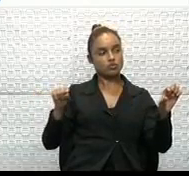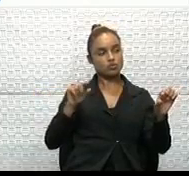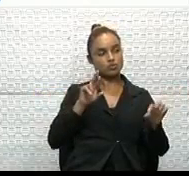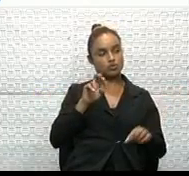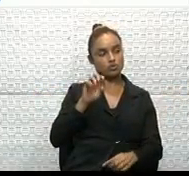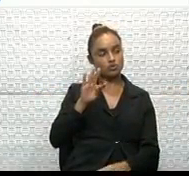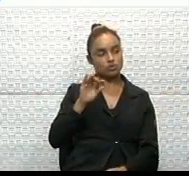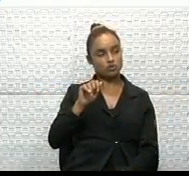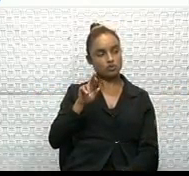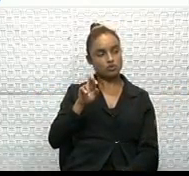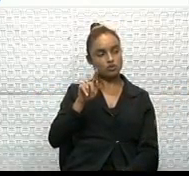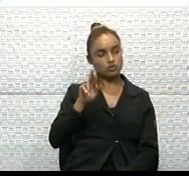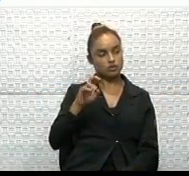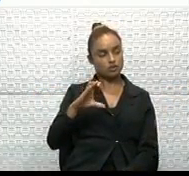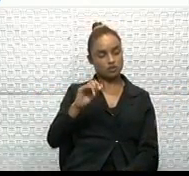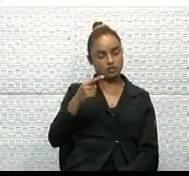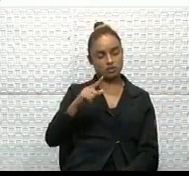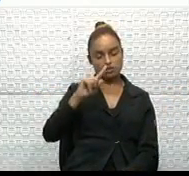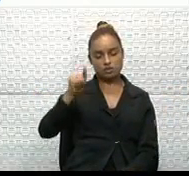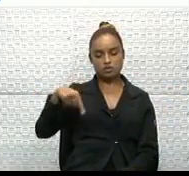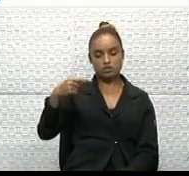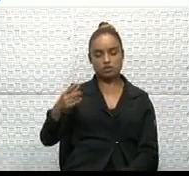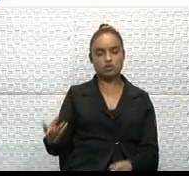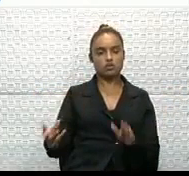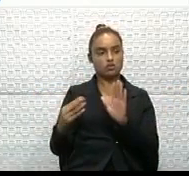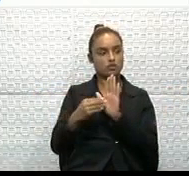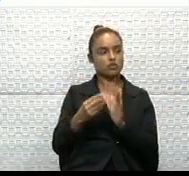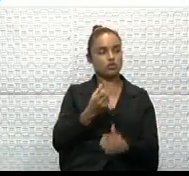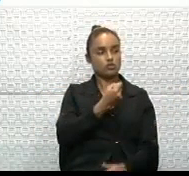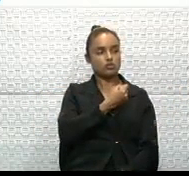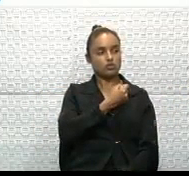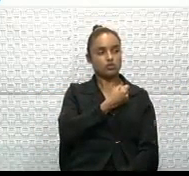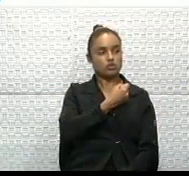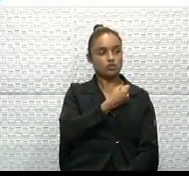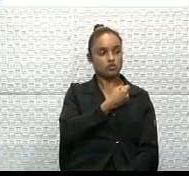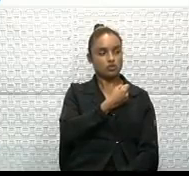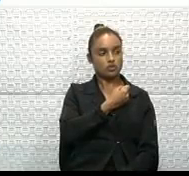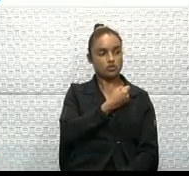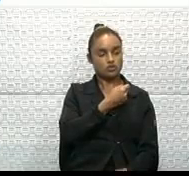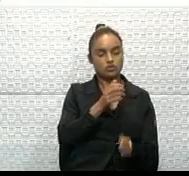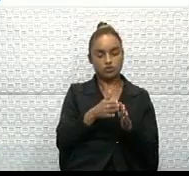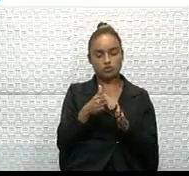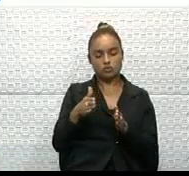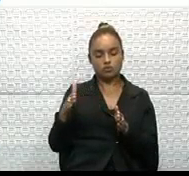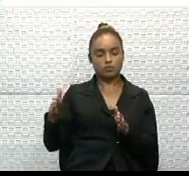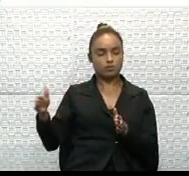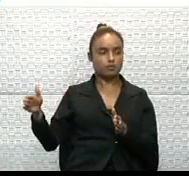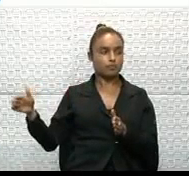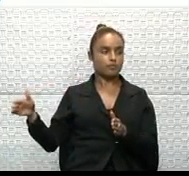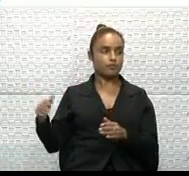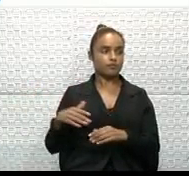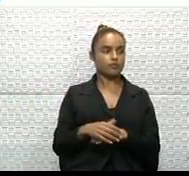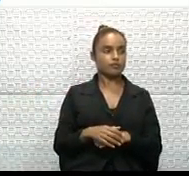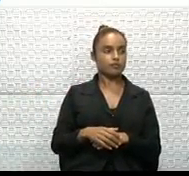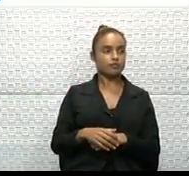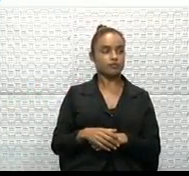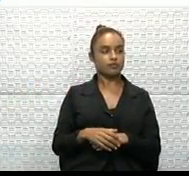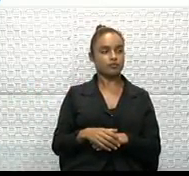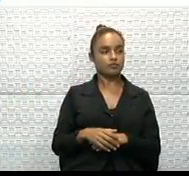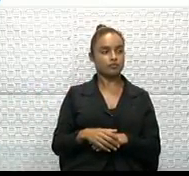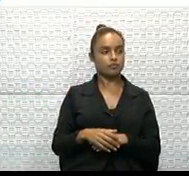de regressão. E aí, depois, nós inserimos os pares ordenados. Inserimos os